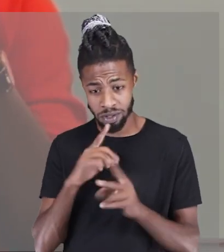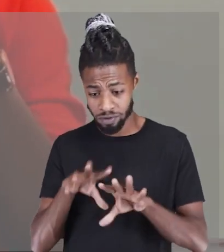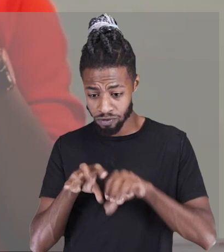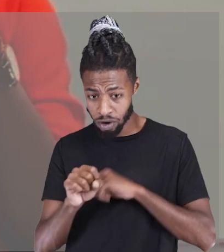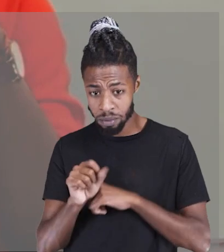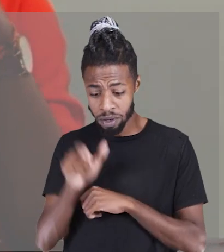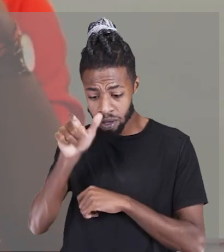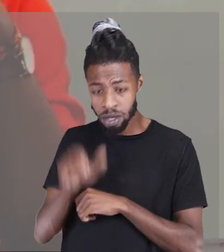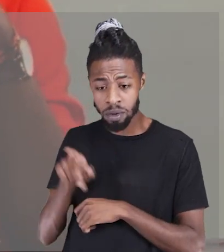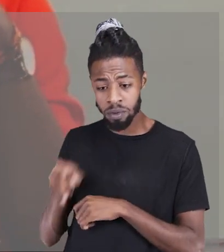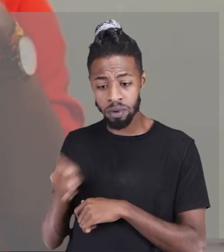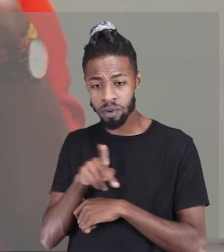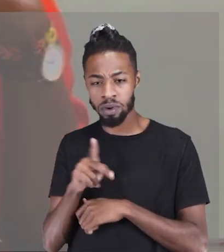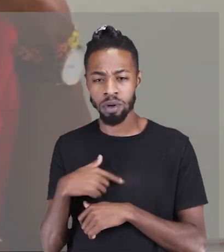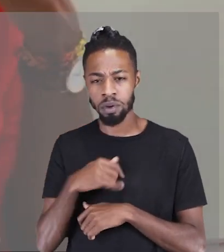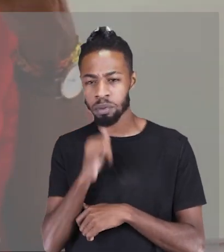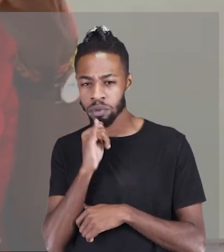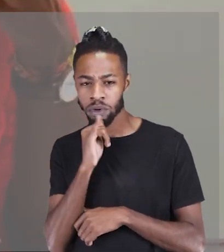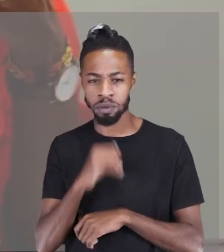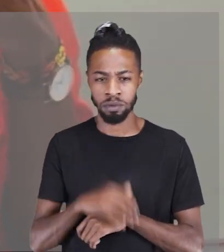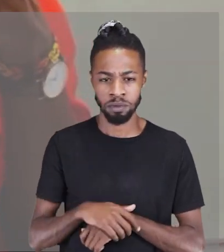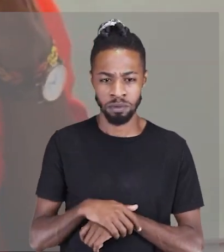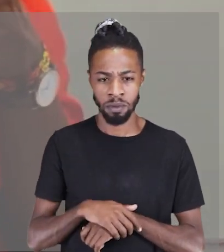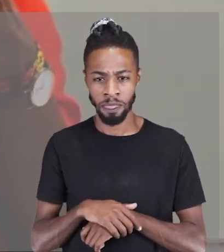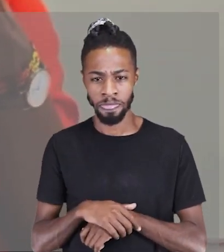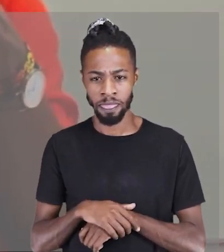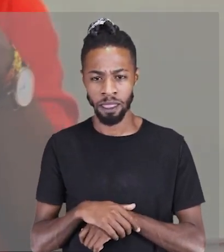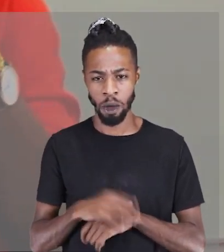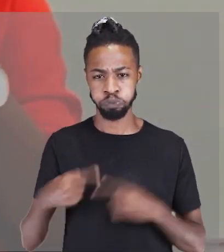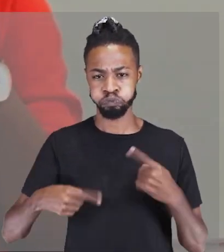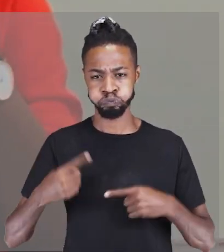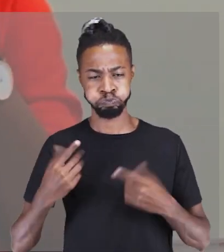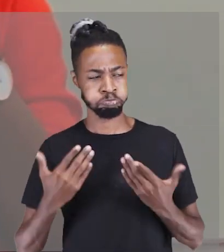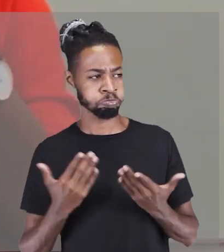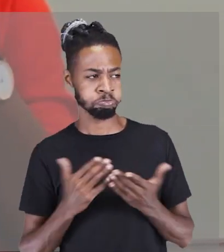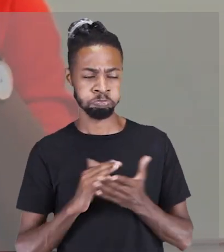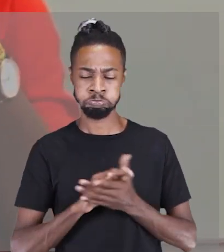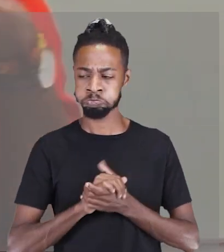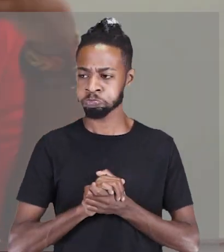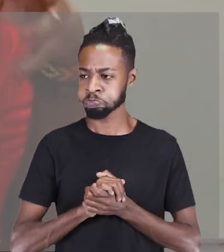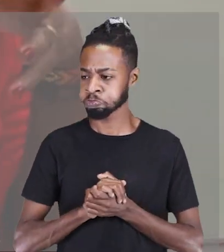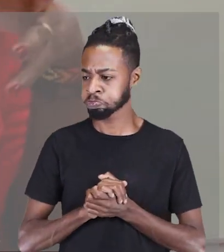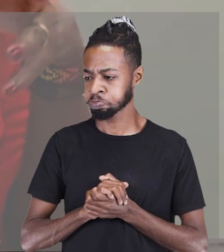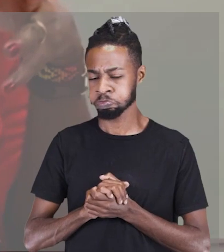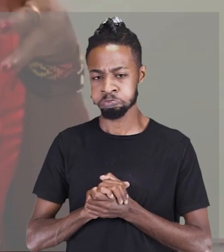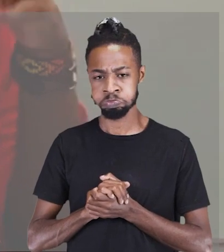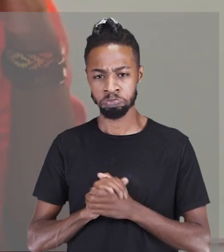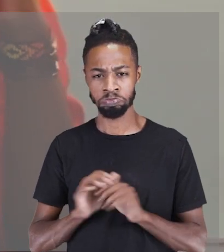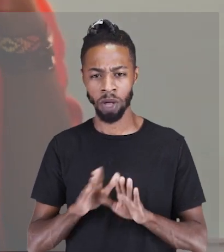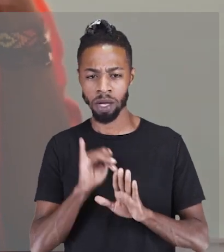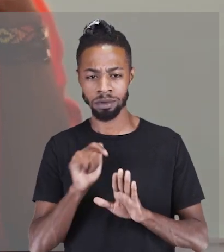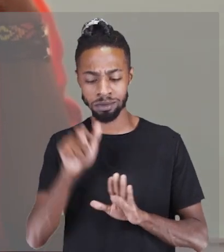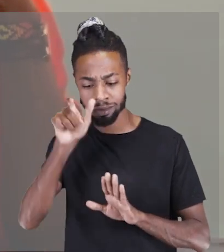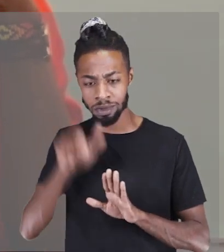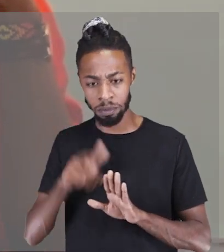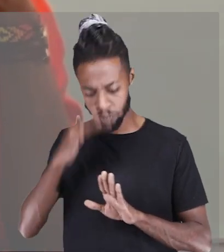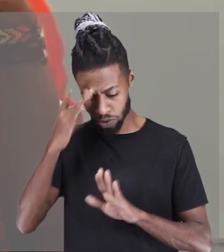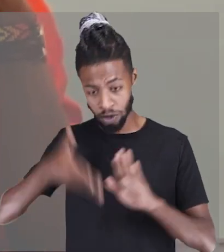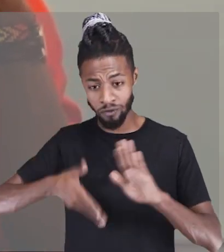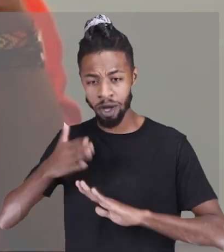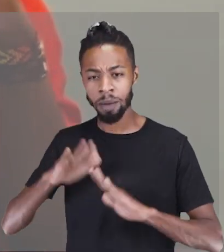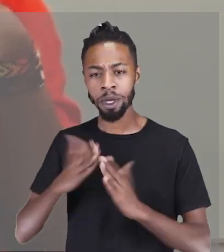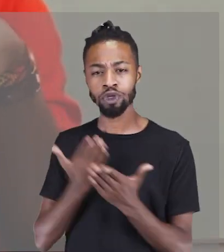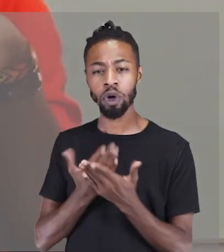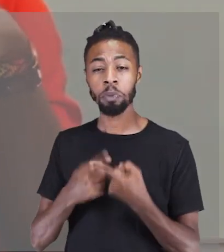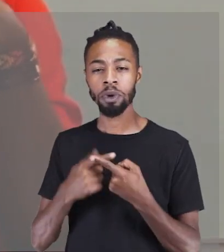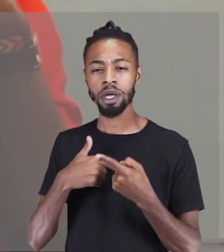forma muito um professor muito politizado, que não é ruim, mas excessivamente uma pessoa que